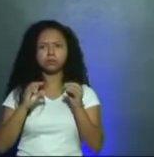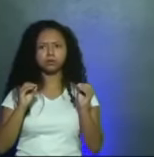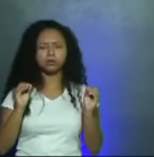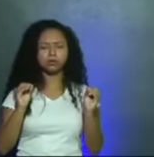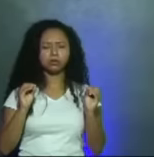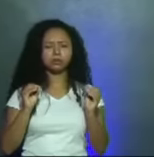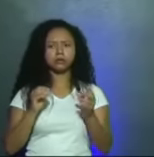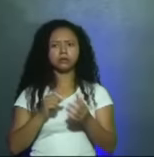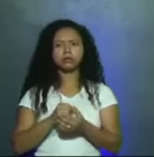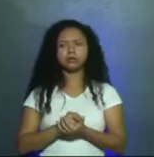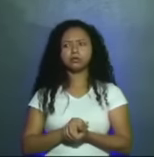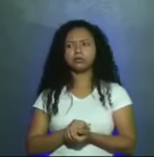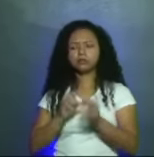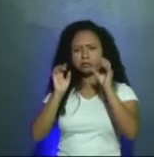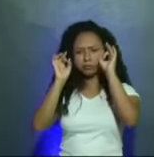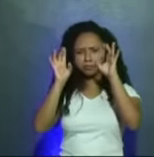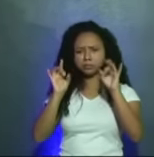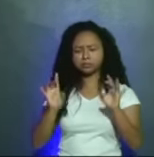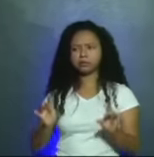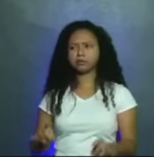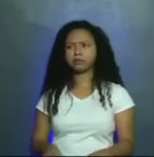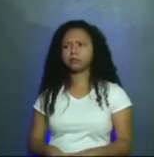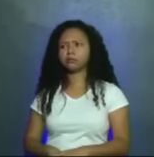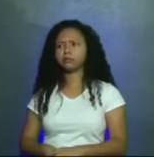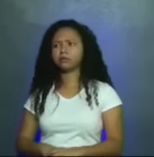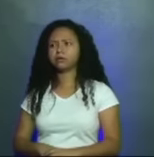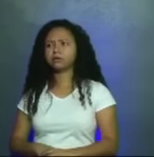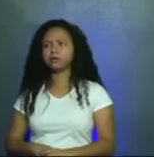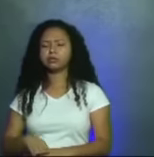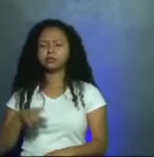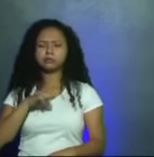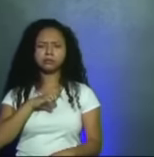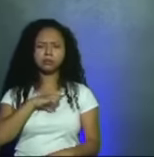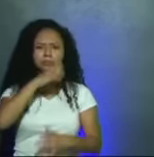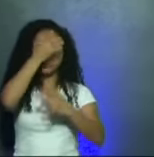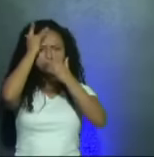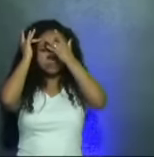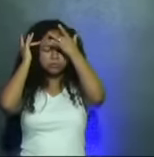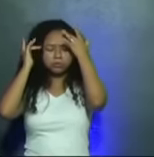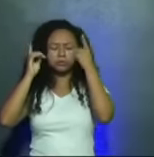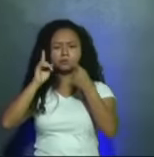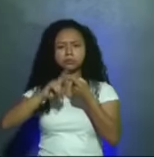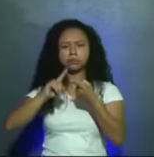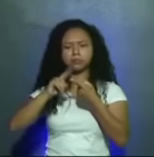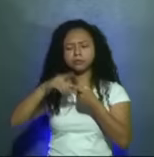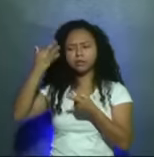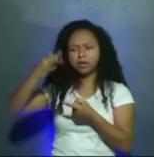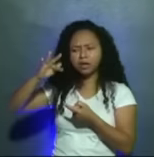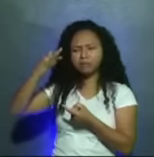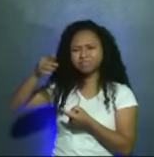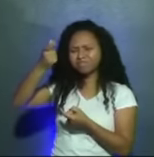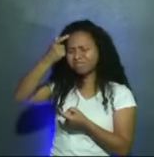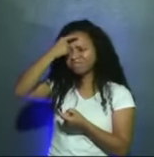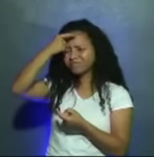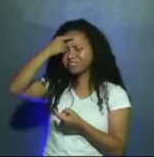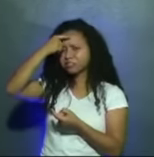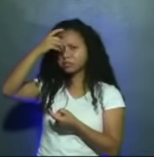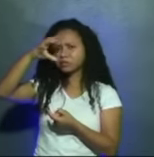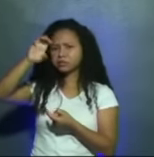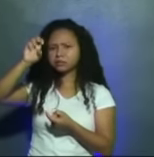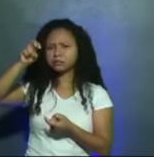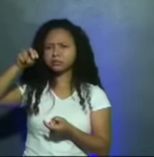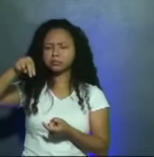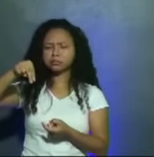alguém, Deus disse para mim que também tem alguém com enxaqueca. tua enxaqueca, que Ele está agora te